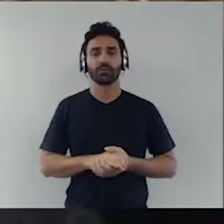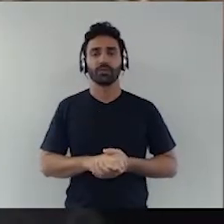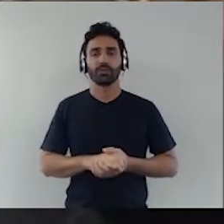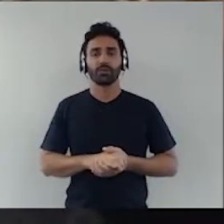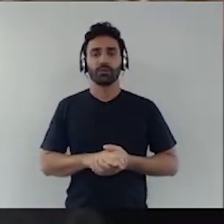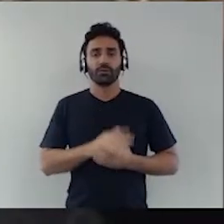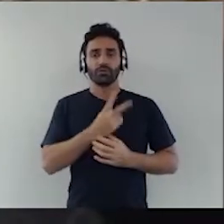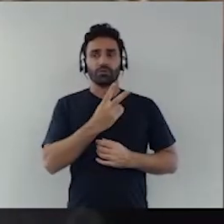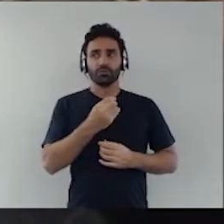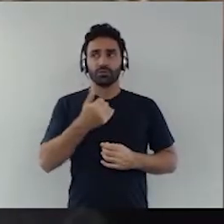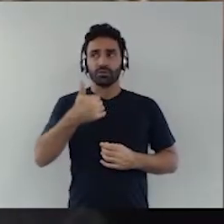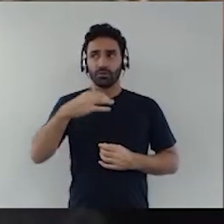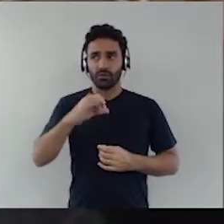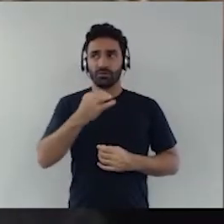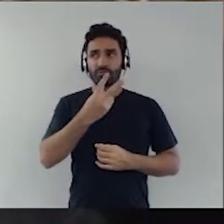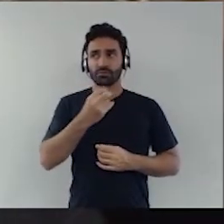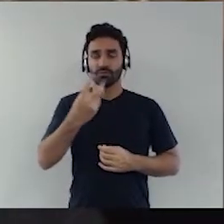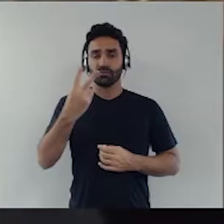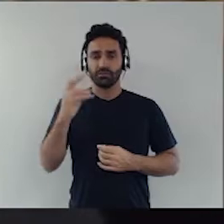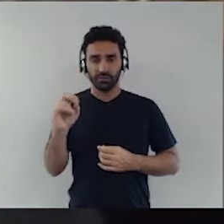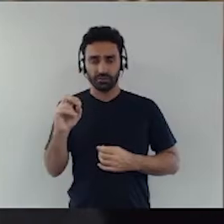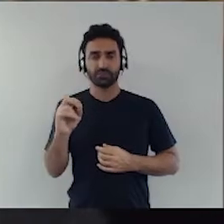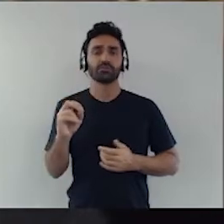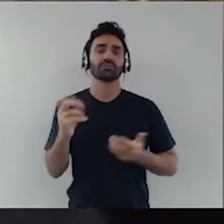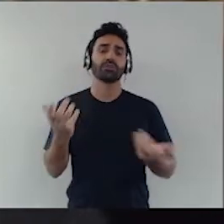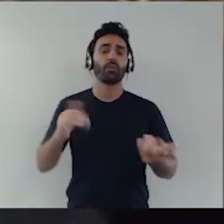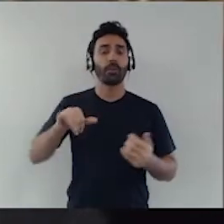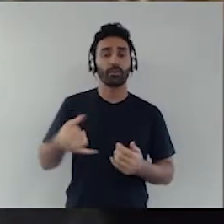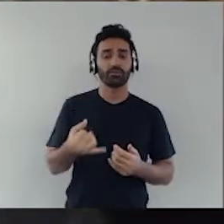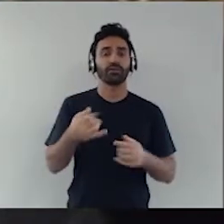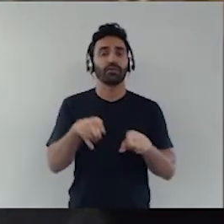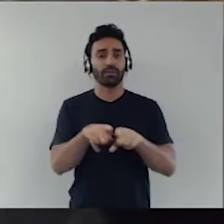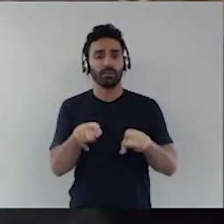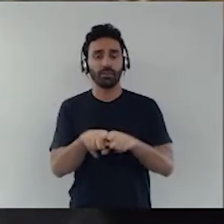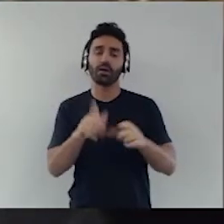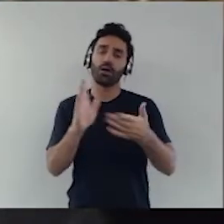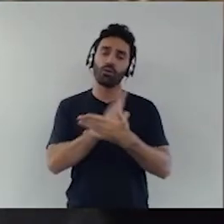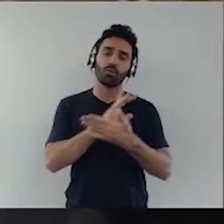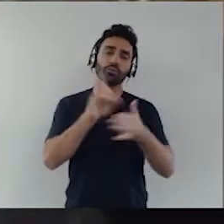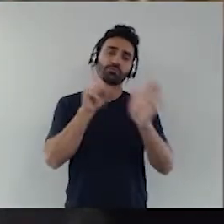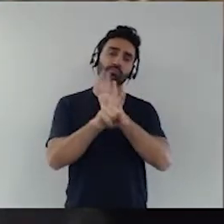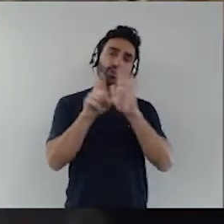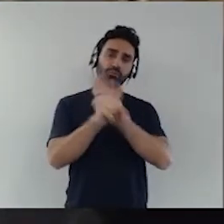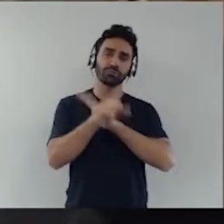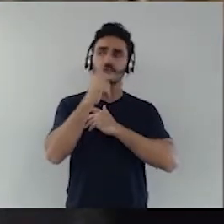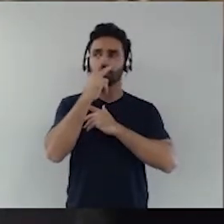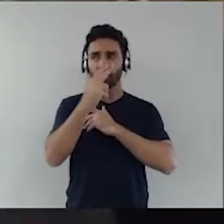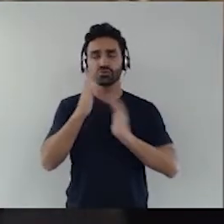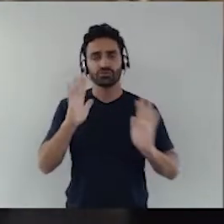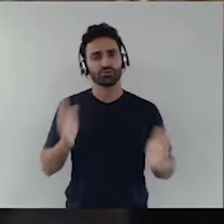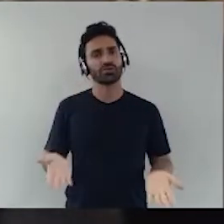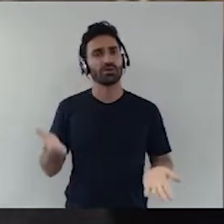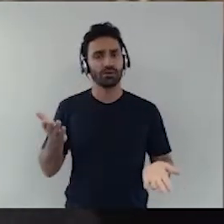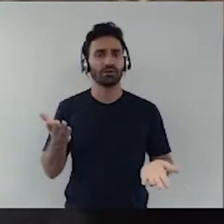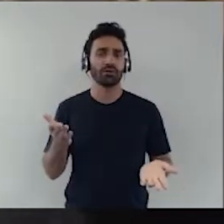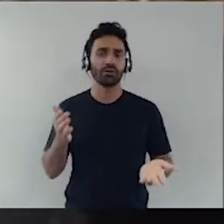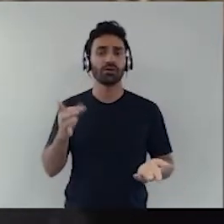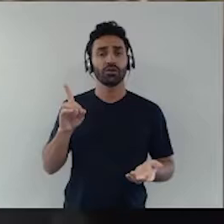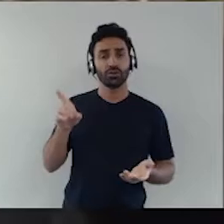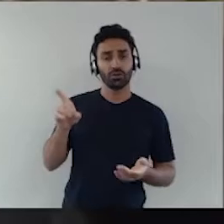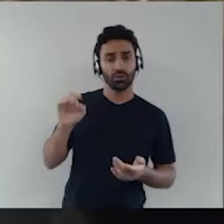biênio 2019-2021. E aproveitando, doutora Sandra, alguns questionamentos que eu acredito até que foram levantados inicialmente pelo